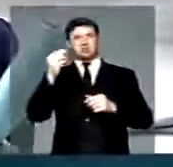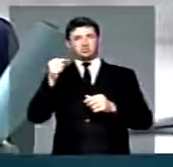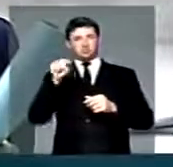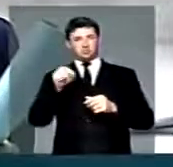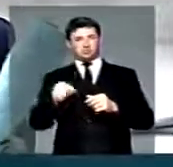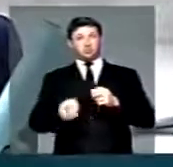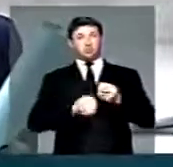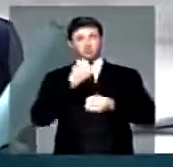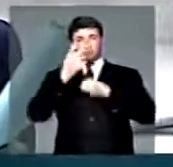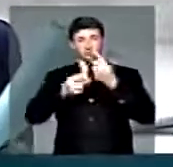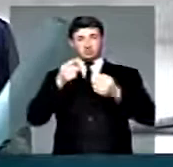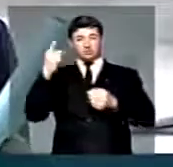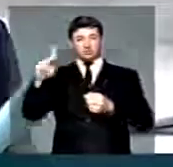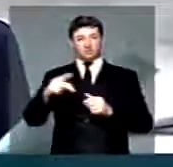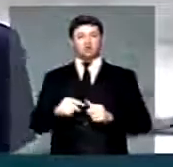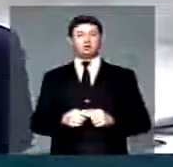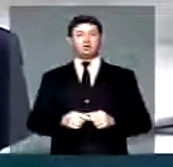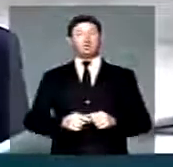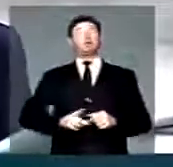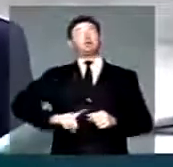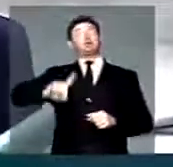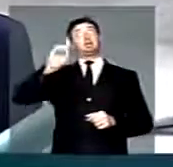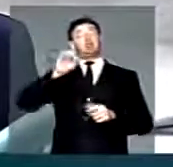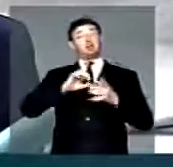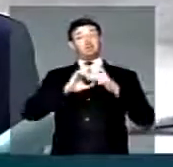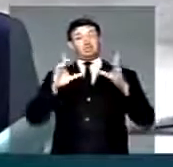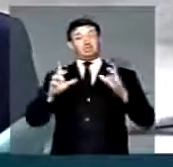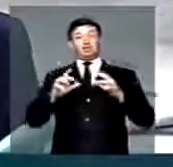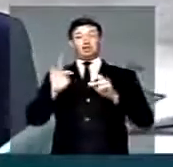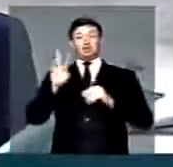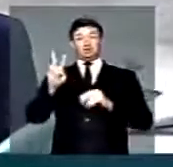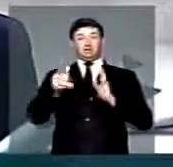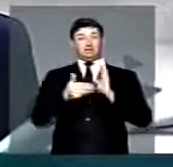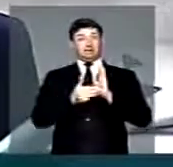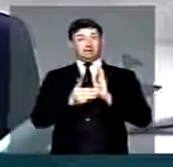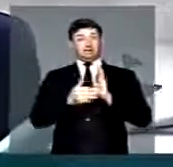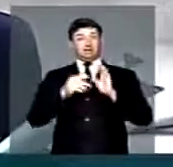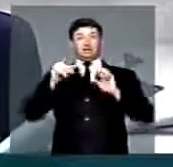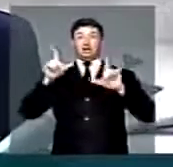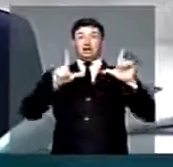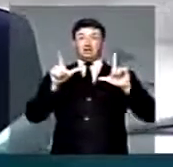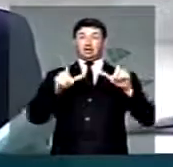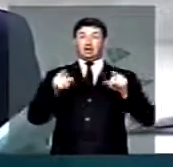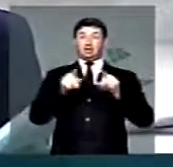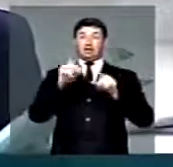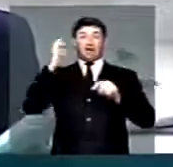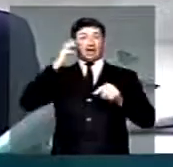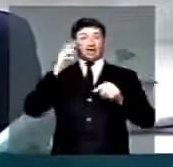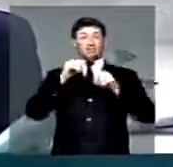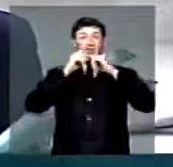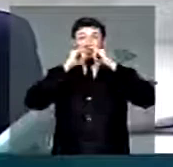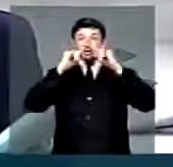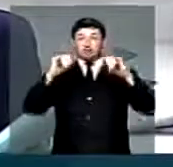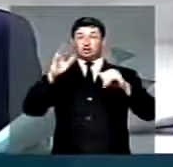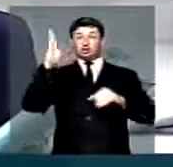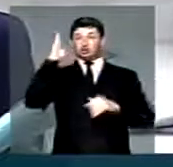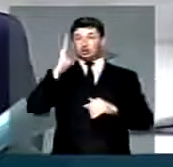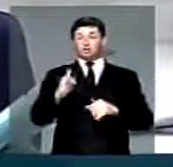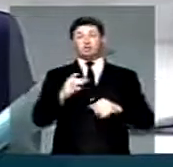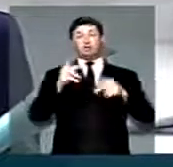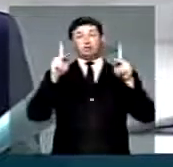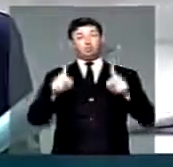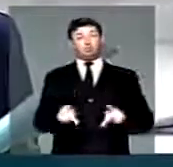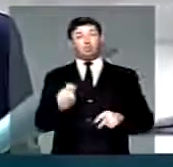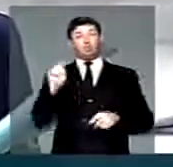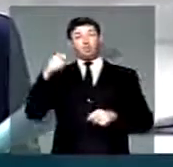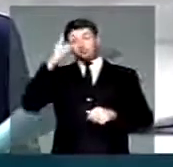seu pronunciamento. Deus permita que a TV Câmara e a Rádio Câmara estejam transmitindo direto para que o povo brasileiro, principalmente